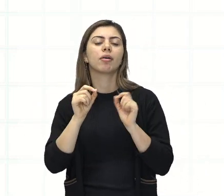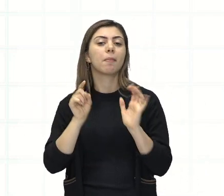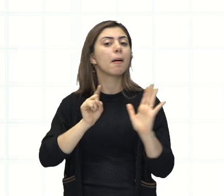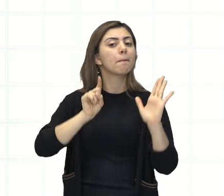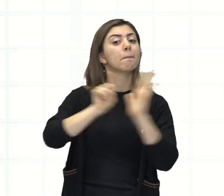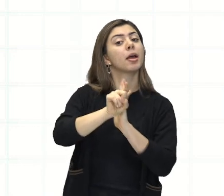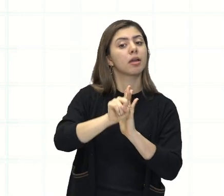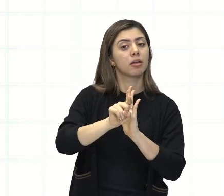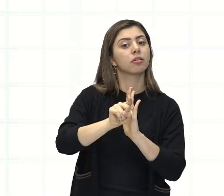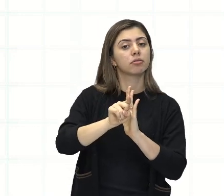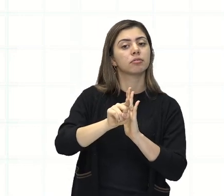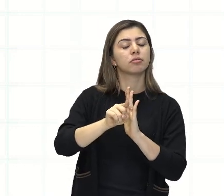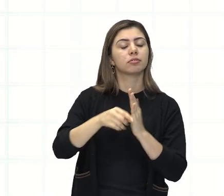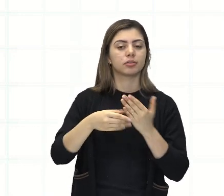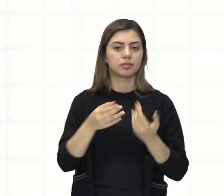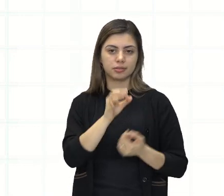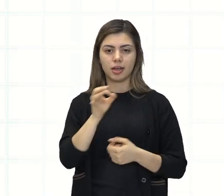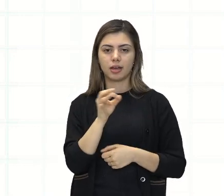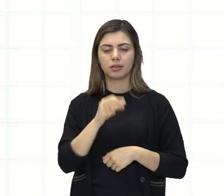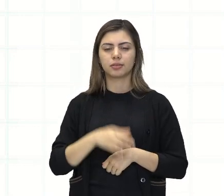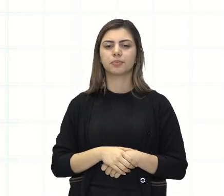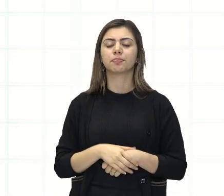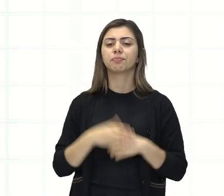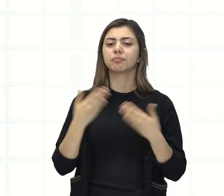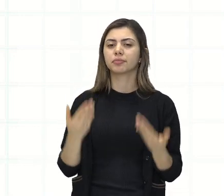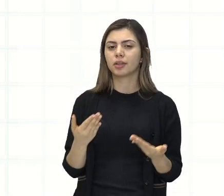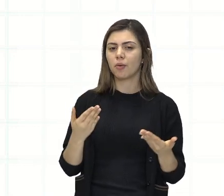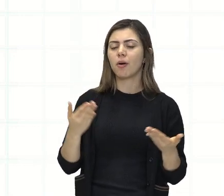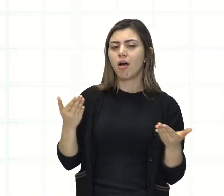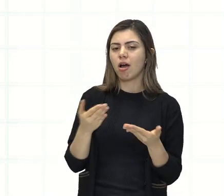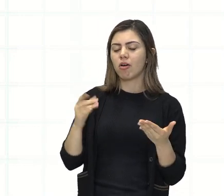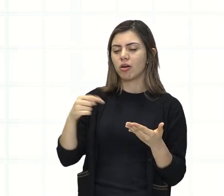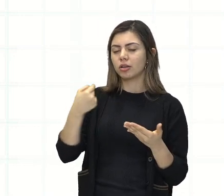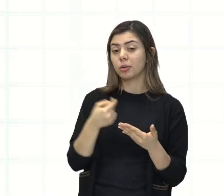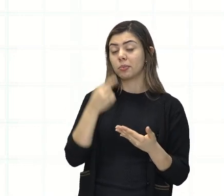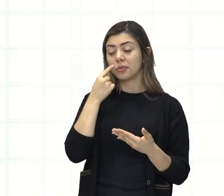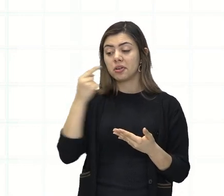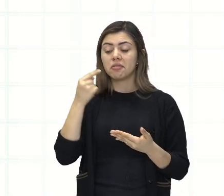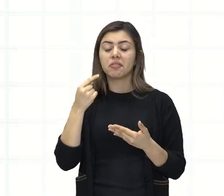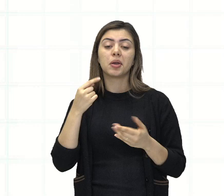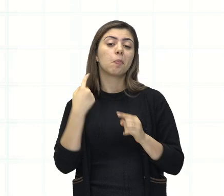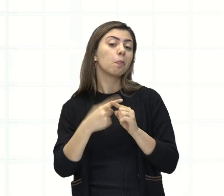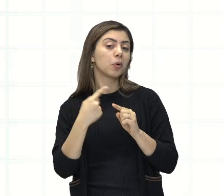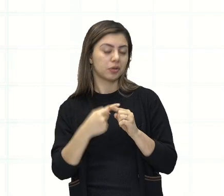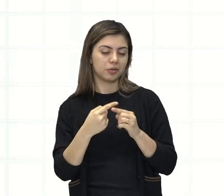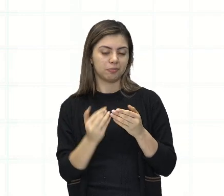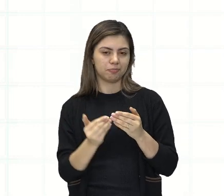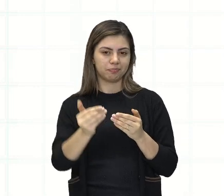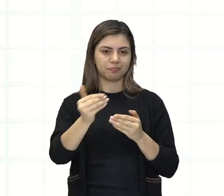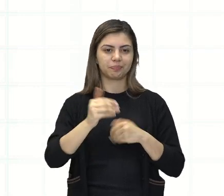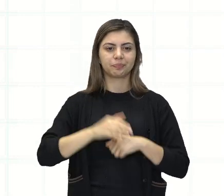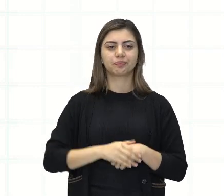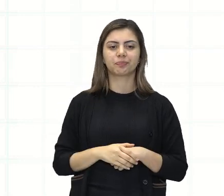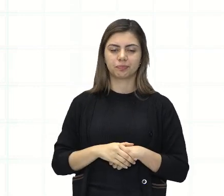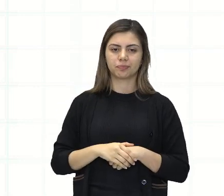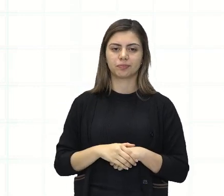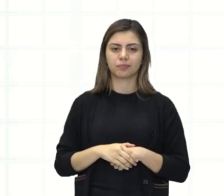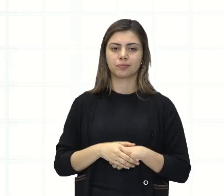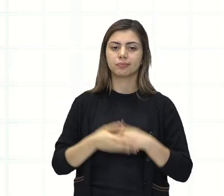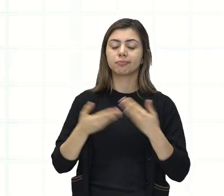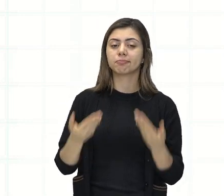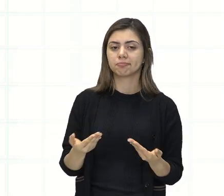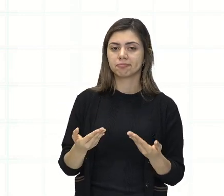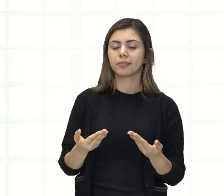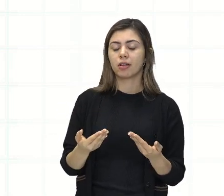provocação, ele faz uma pergunta. Então, vamos ver a resposta. Bem, por